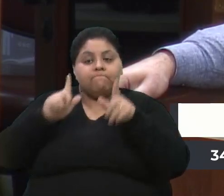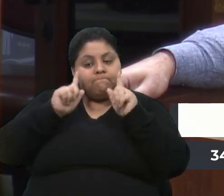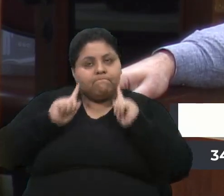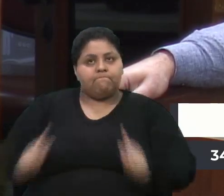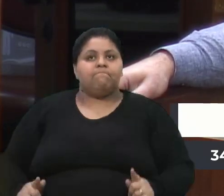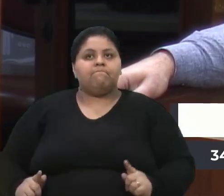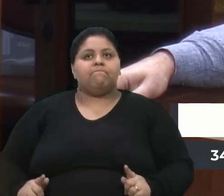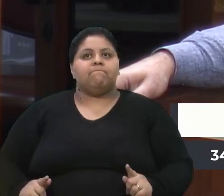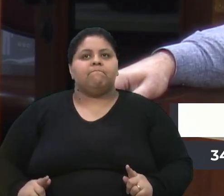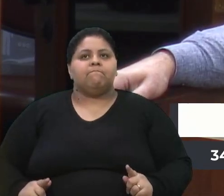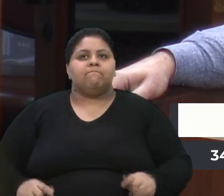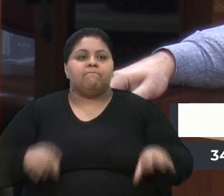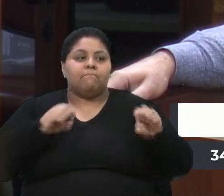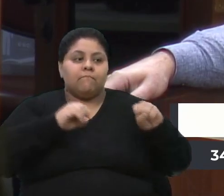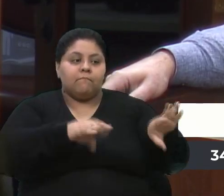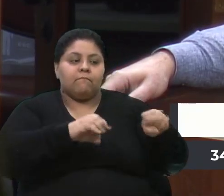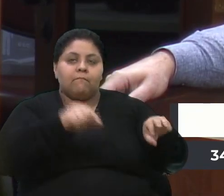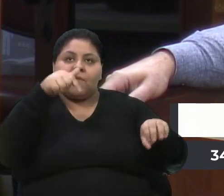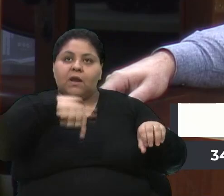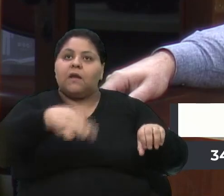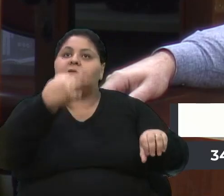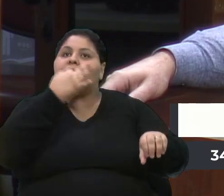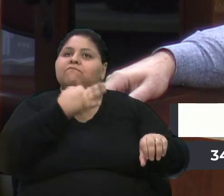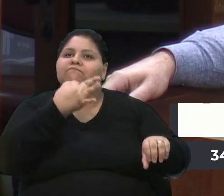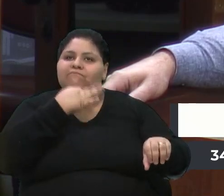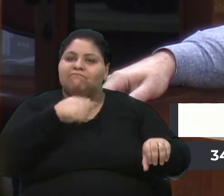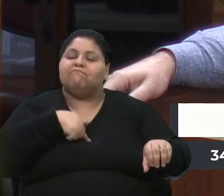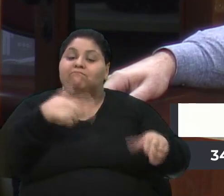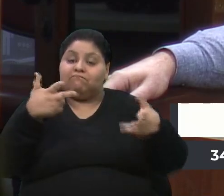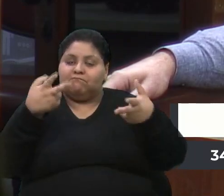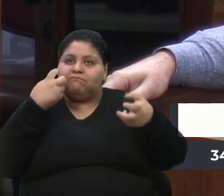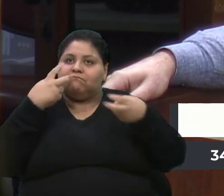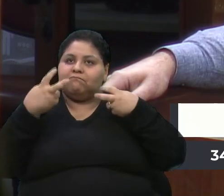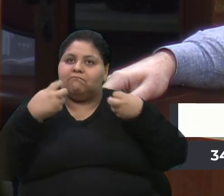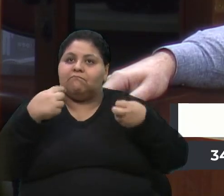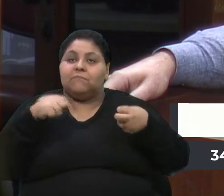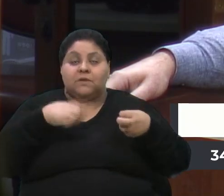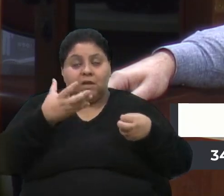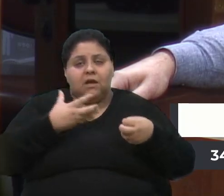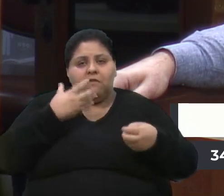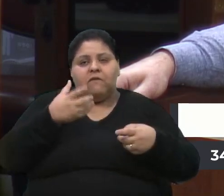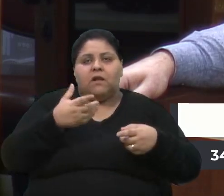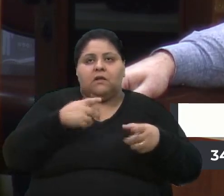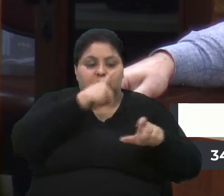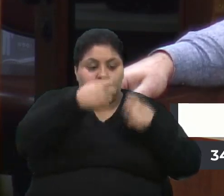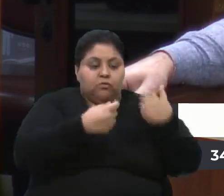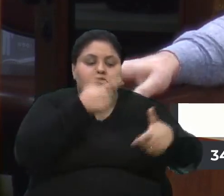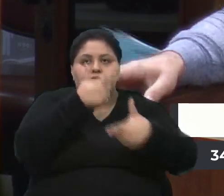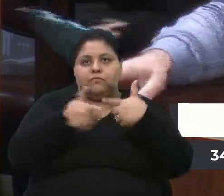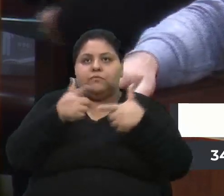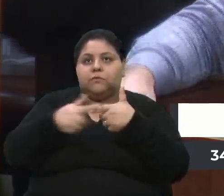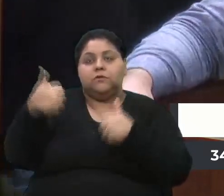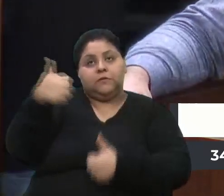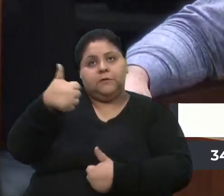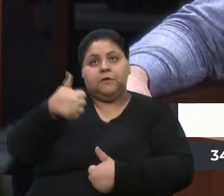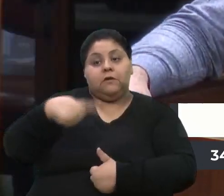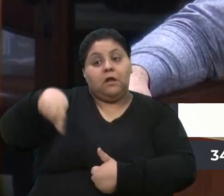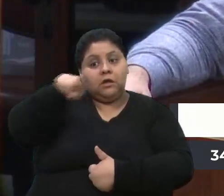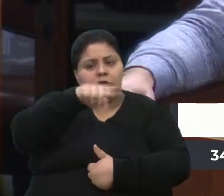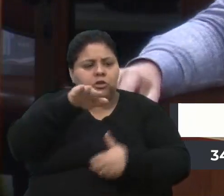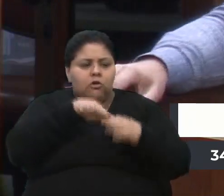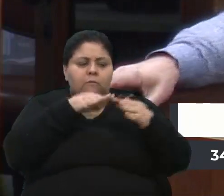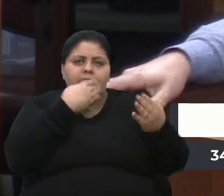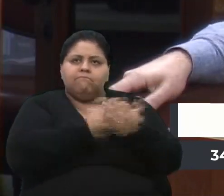da educação em Caxias do Sul. Me preocupa. E quero falar de alguns problemas. Primeiro, as nossas